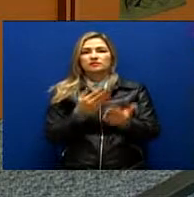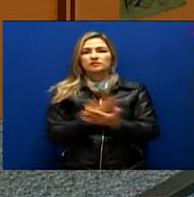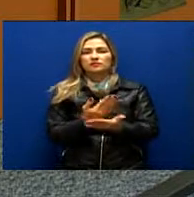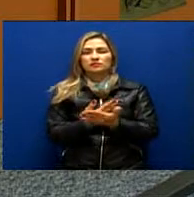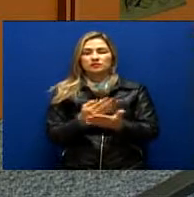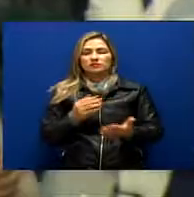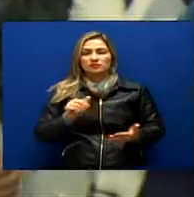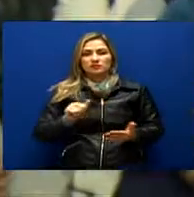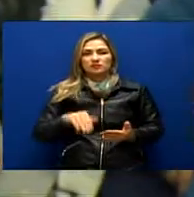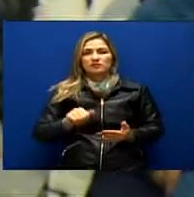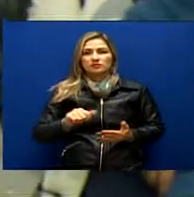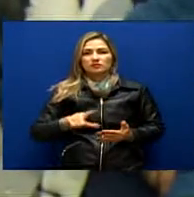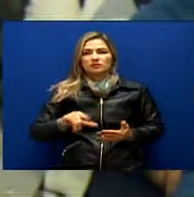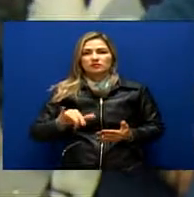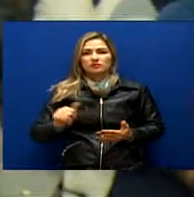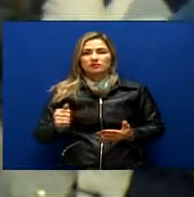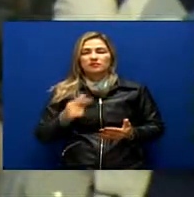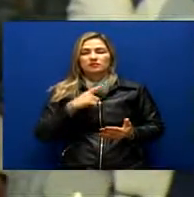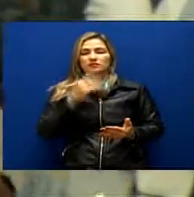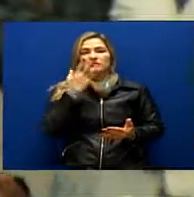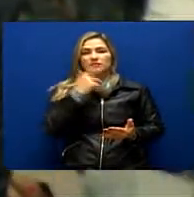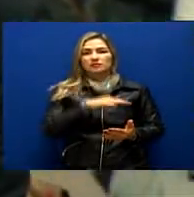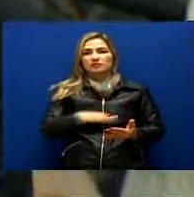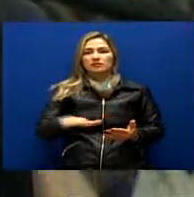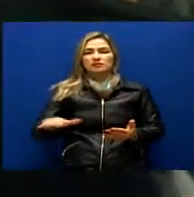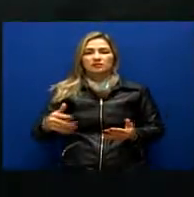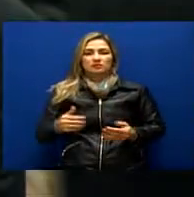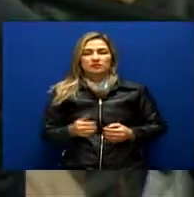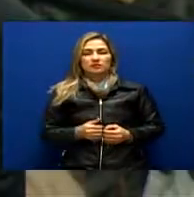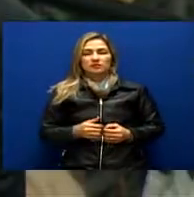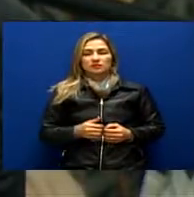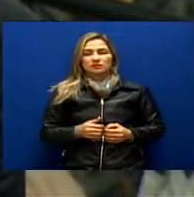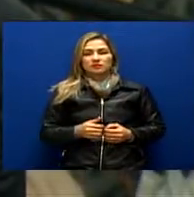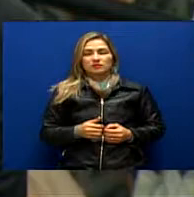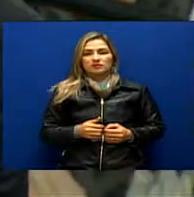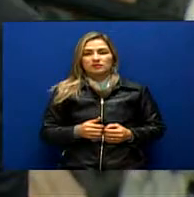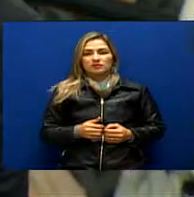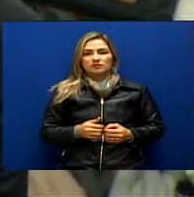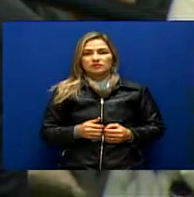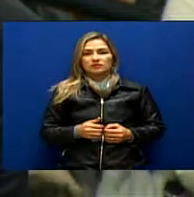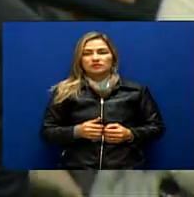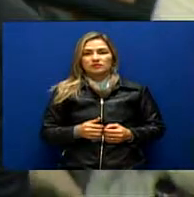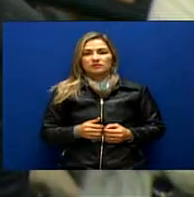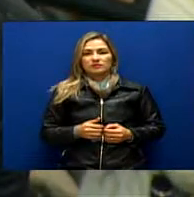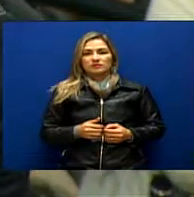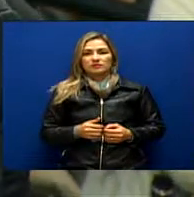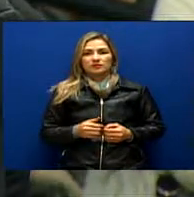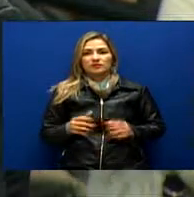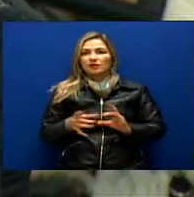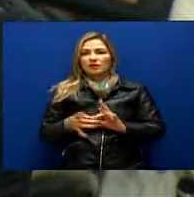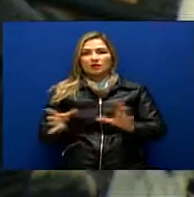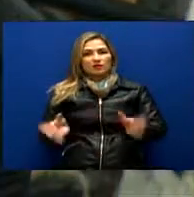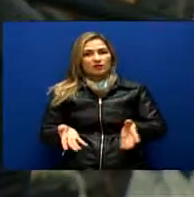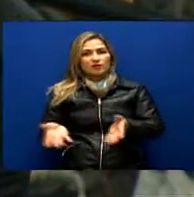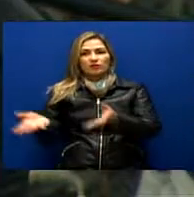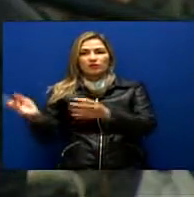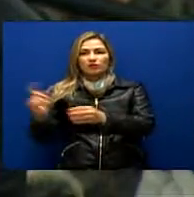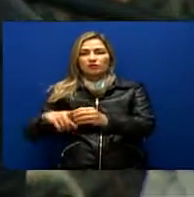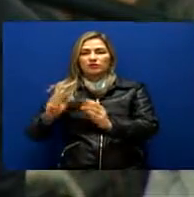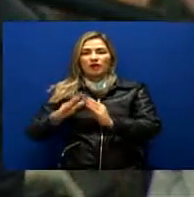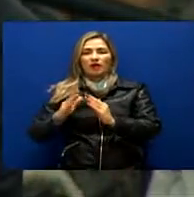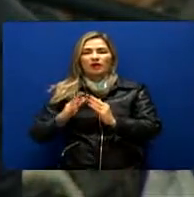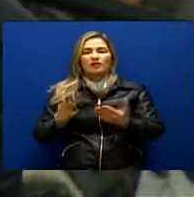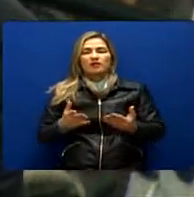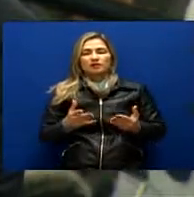Machado Araújo, que está com crianças aí, tudo aí, para a gente poder liberar eles aí, que eles possam ir para a escola e estudar.